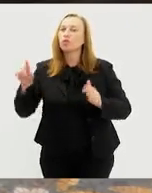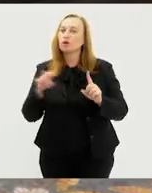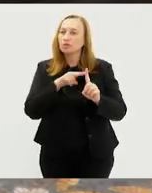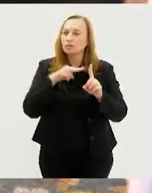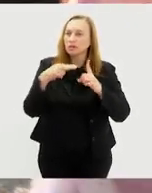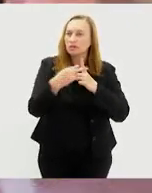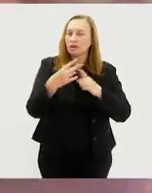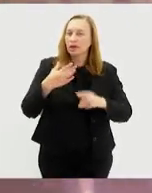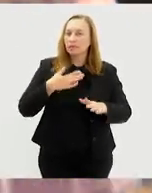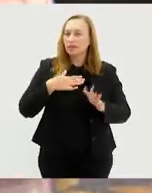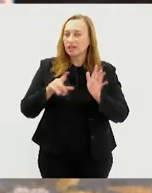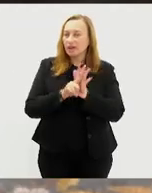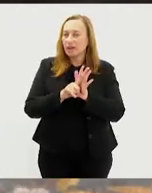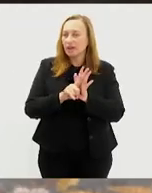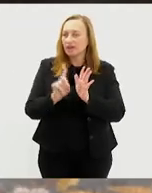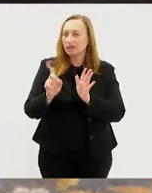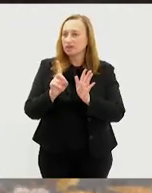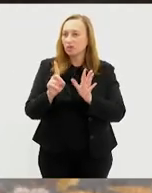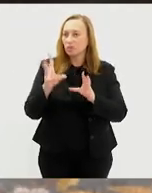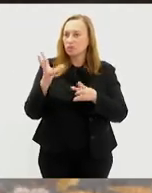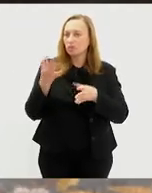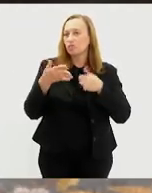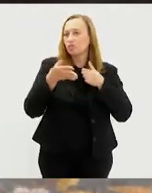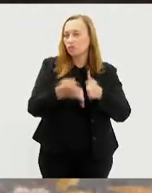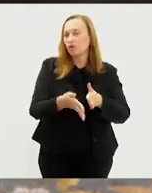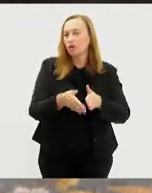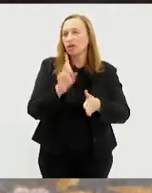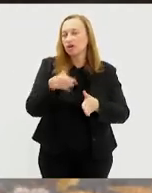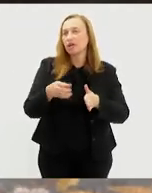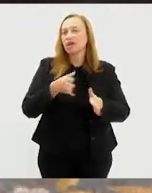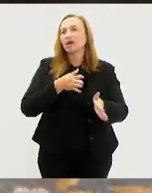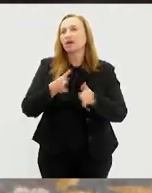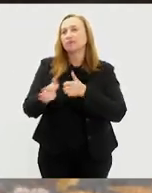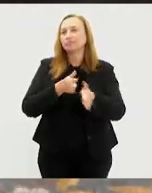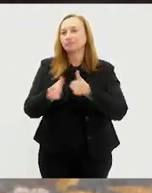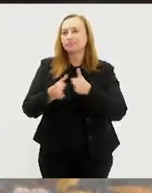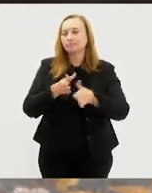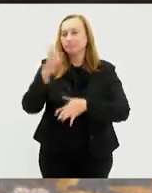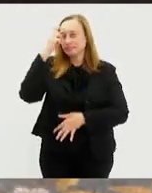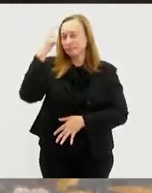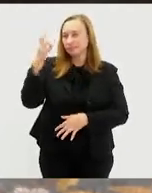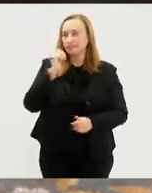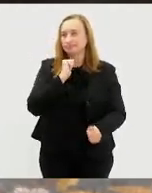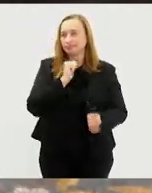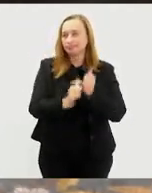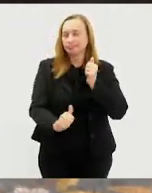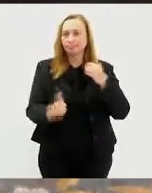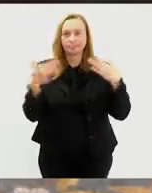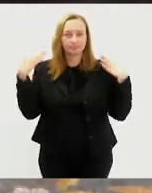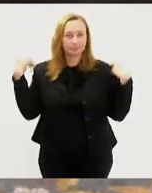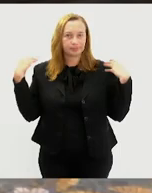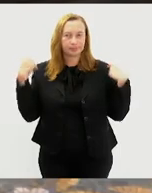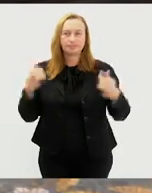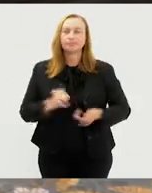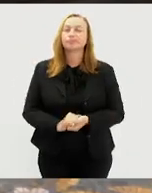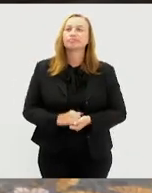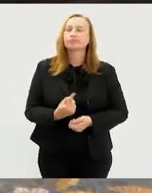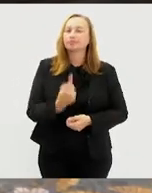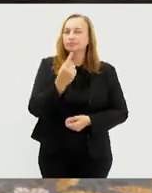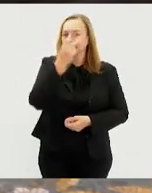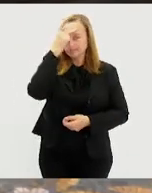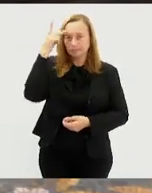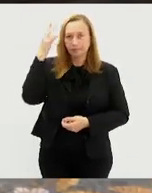leis anteriores não cobriam que é o acesso aos serviços de Cultura esporte e lazer para uma pessoa tiju